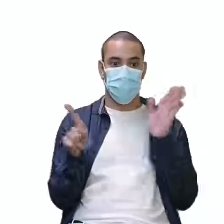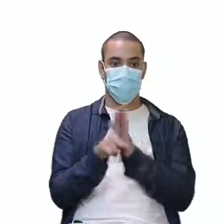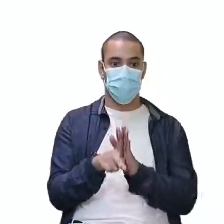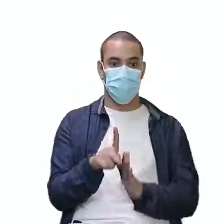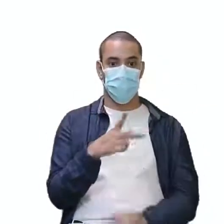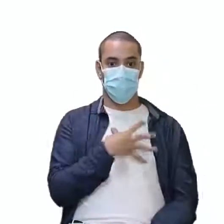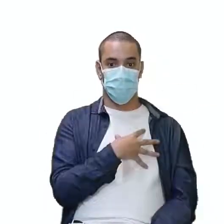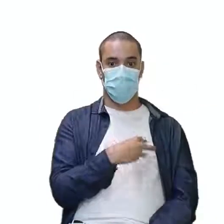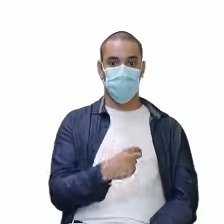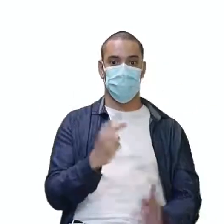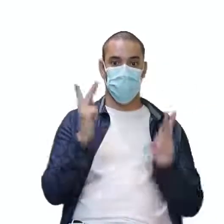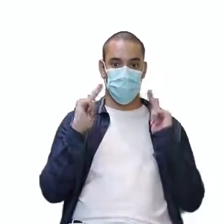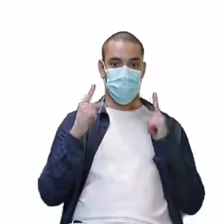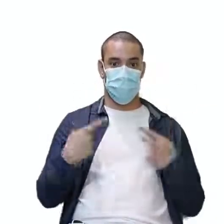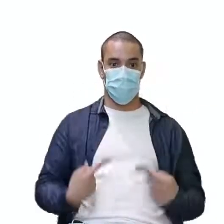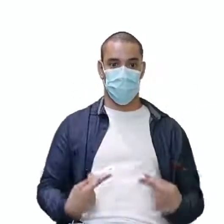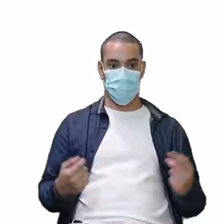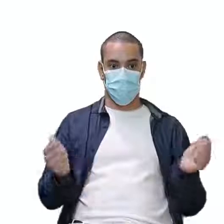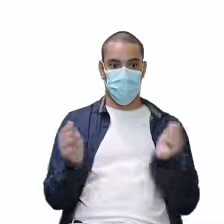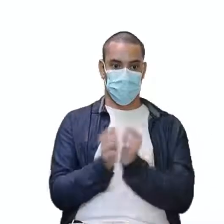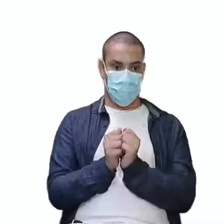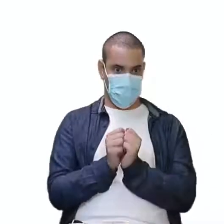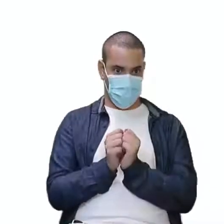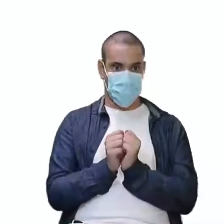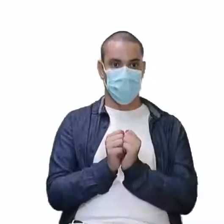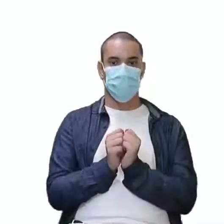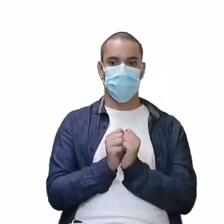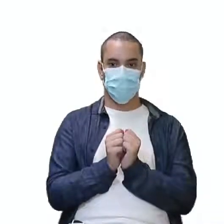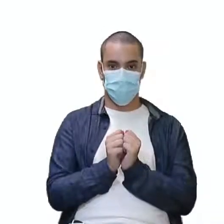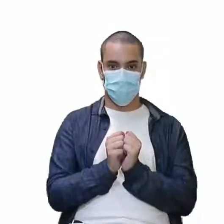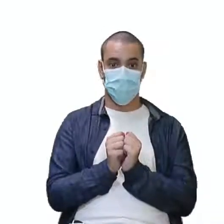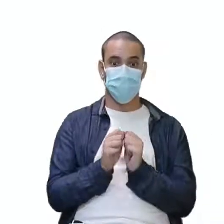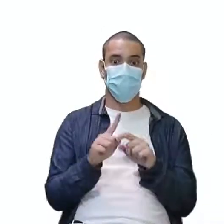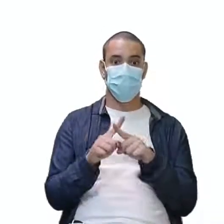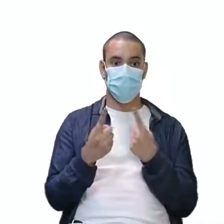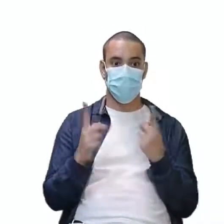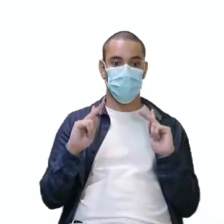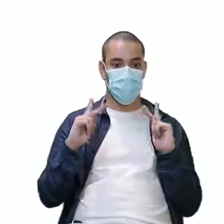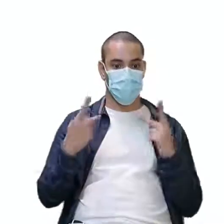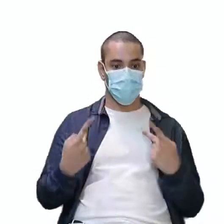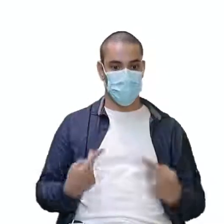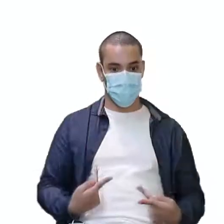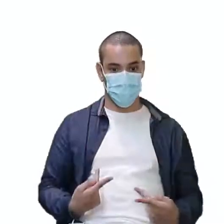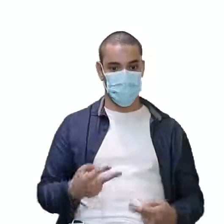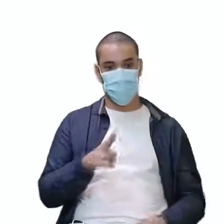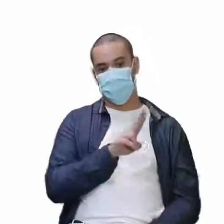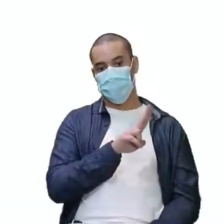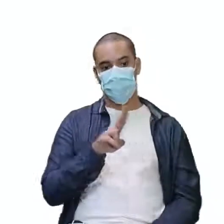seres humanos ali, que estão ali com eles, tá? E aí, no caso da espécie humana, a gente vai chamar isso de